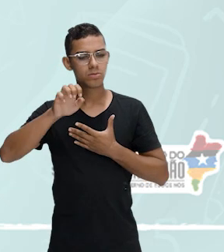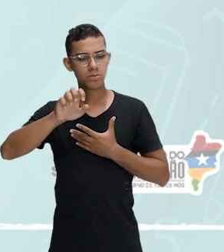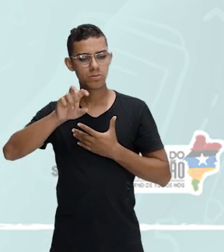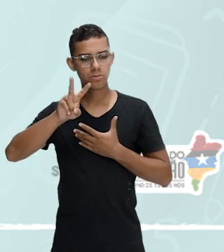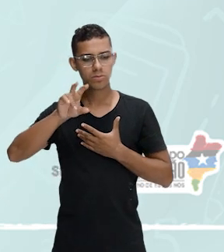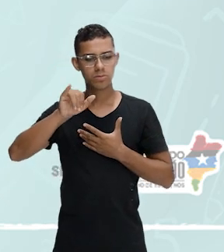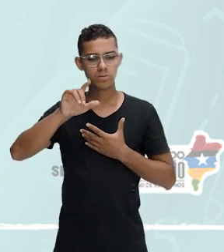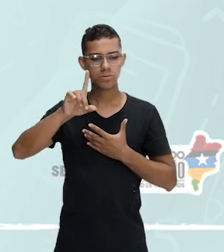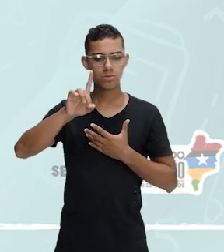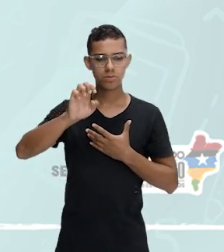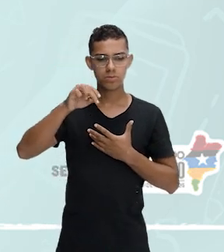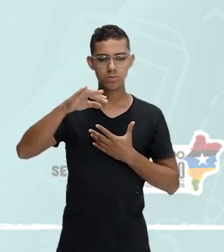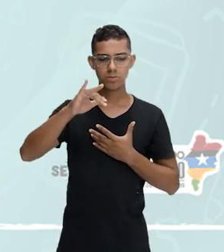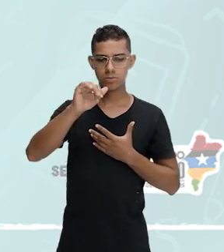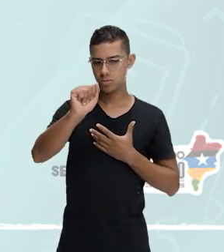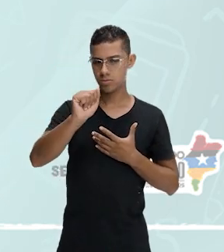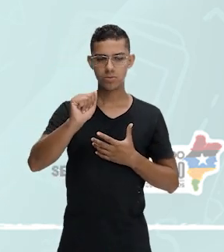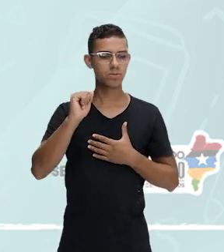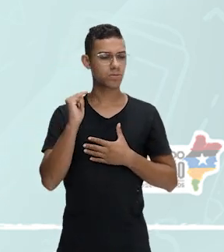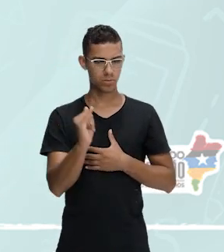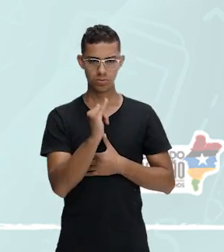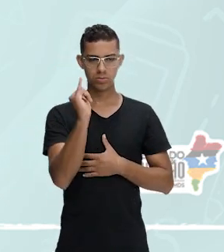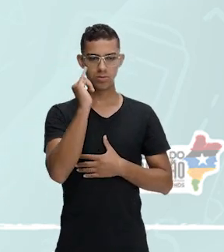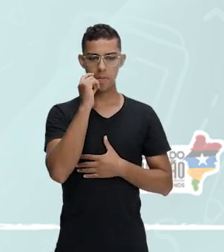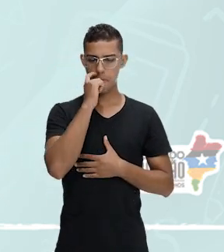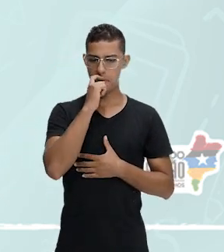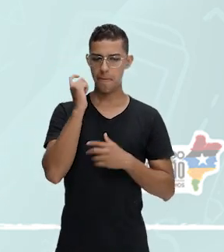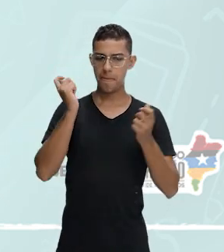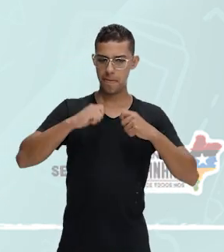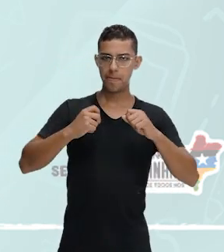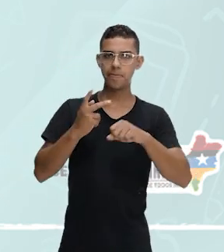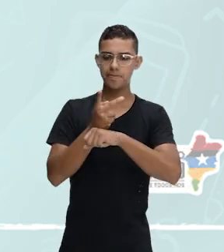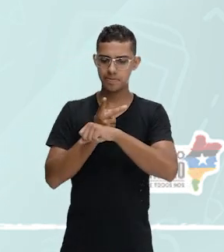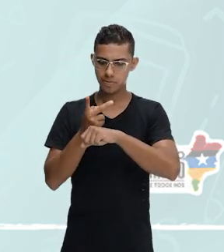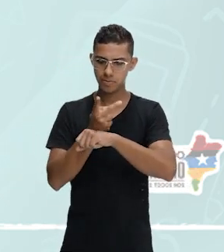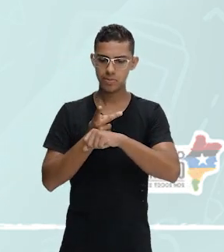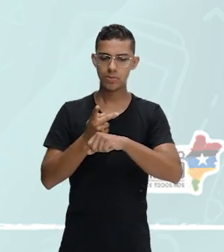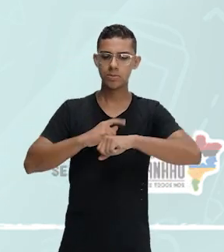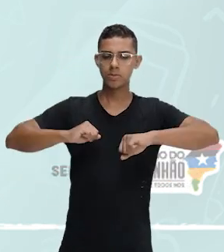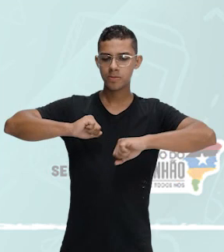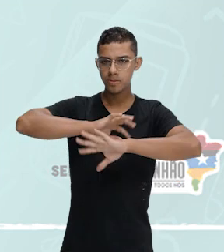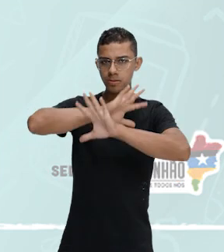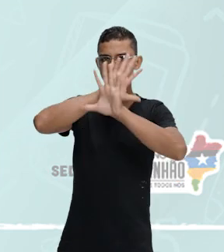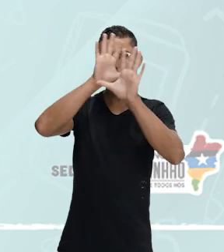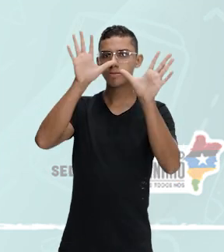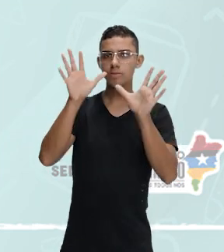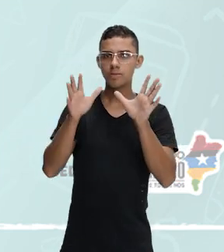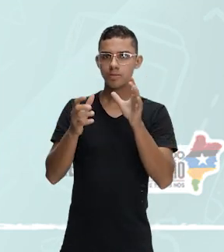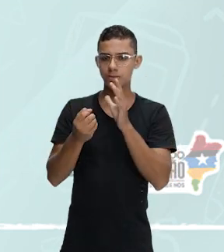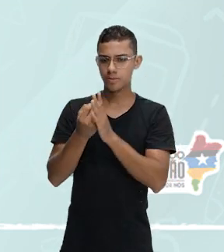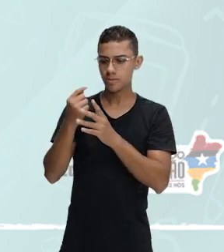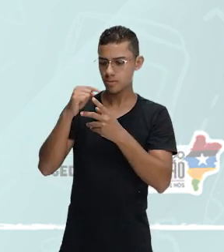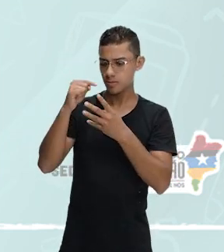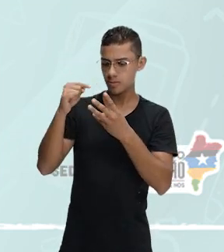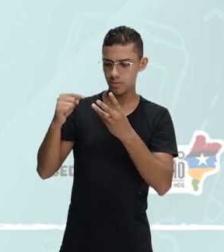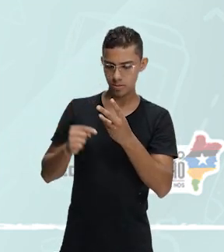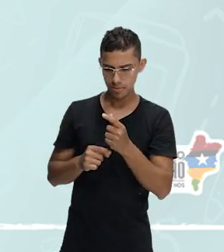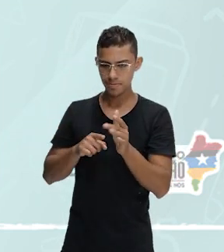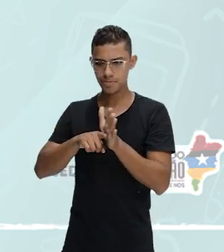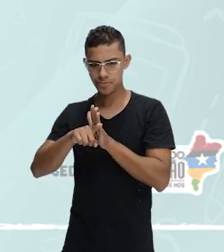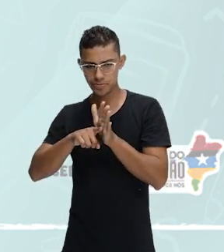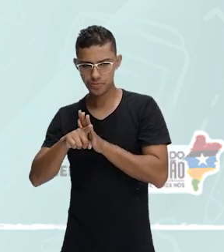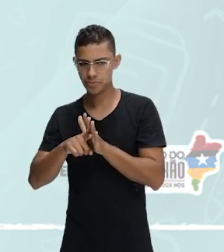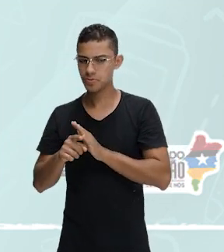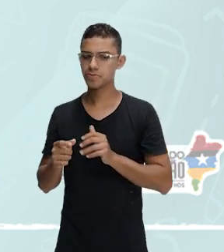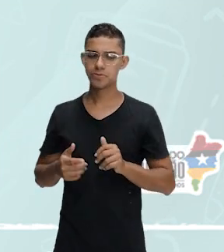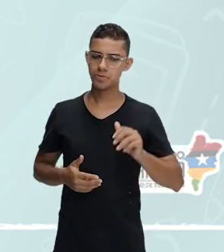como fundamental e como aquilo que deve ser buscado, esclarecido e estipulado dentro da investigação. A